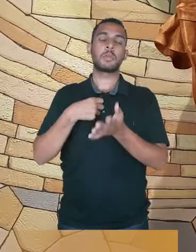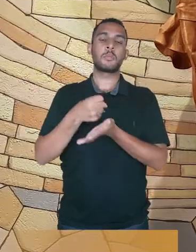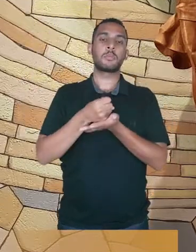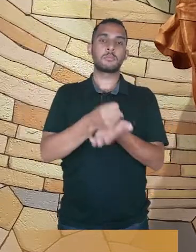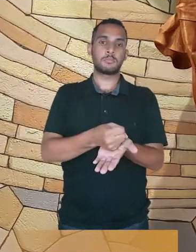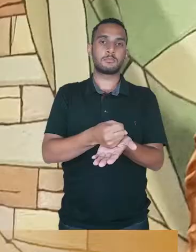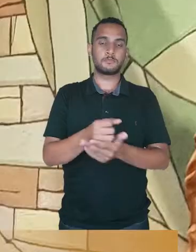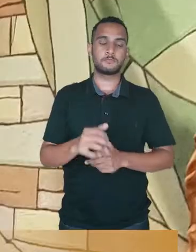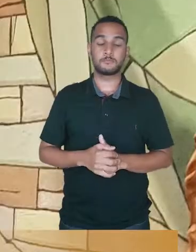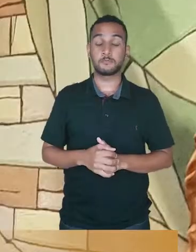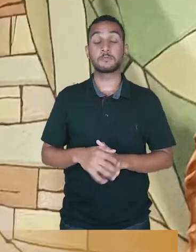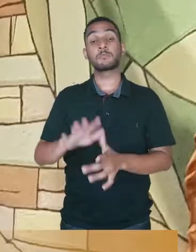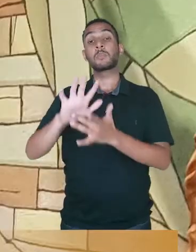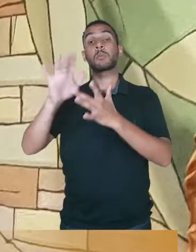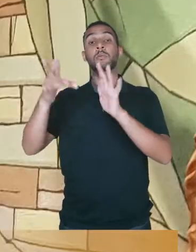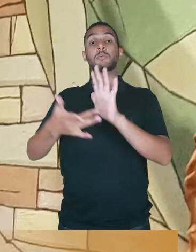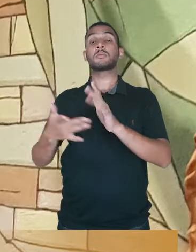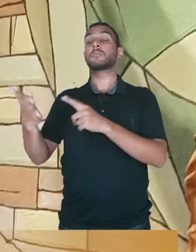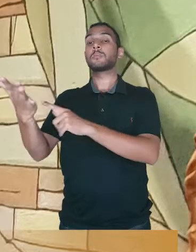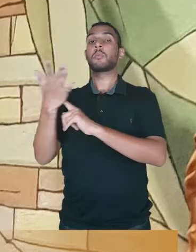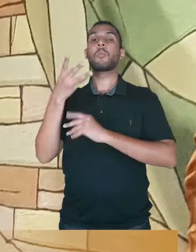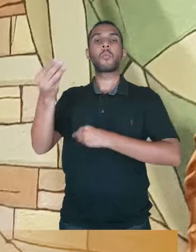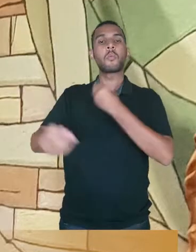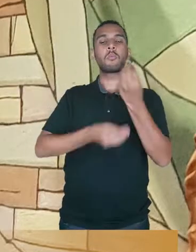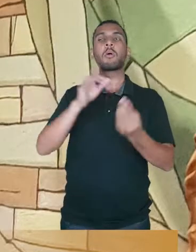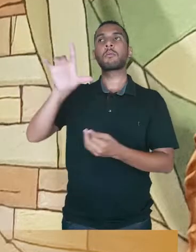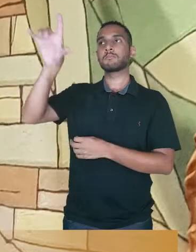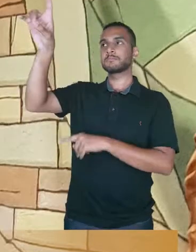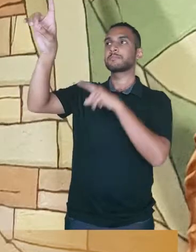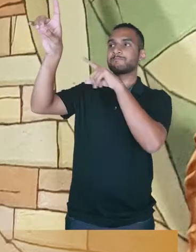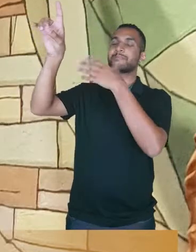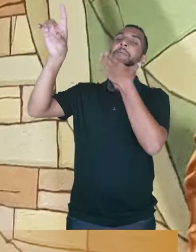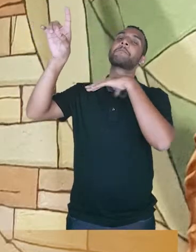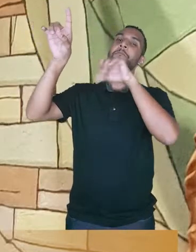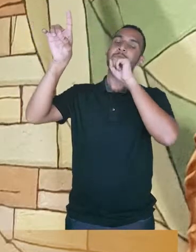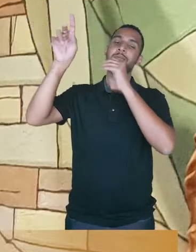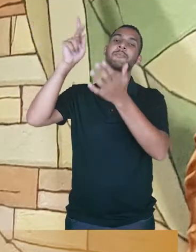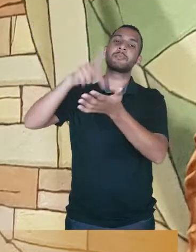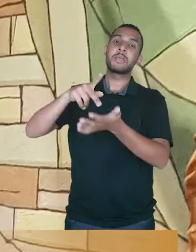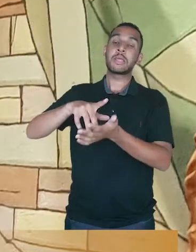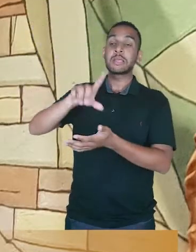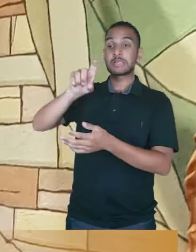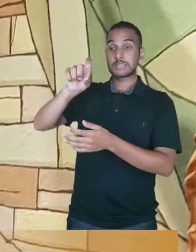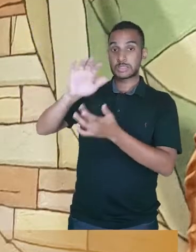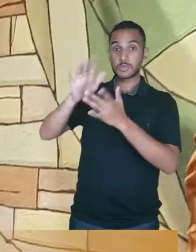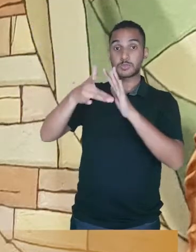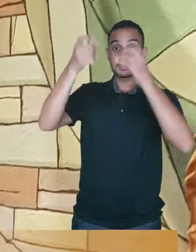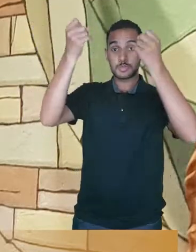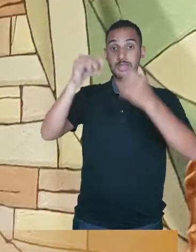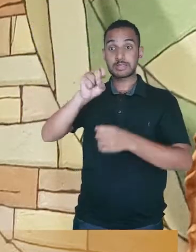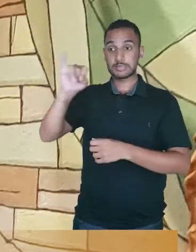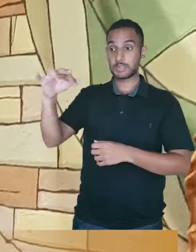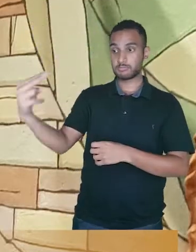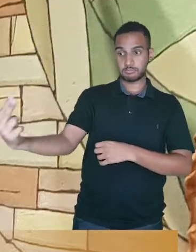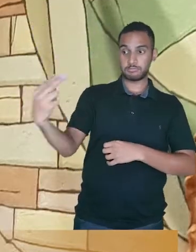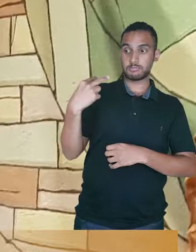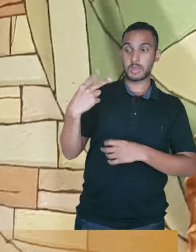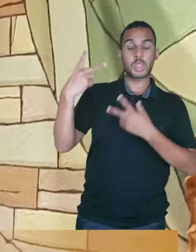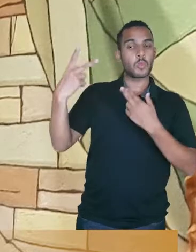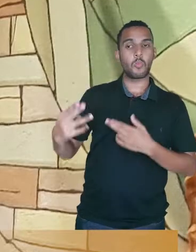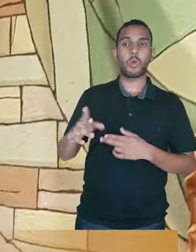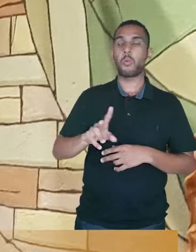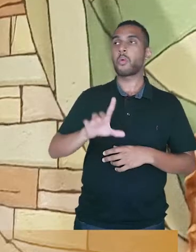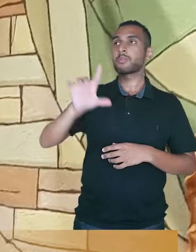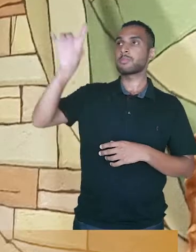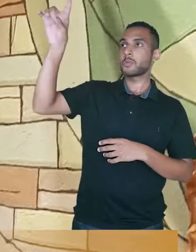sustento jesus nos mostrou como deus é realmente pai quem me vê vê o pai na parábola do